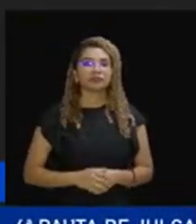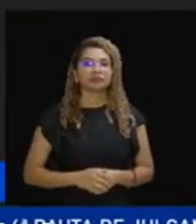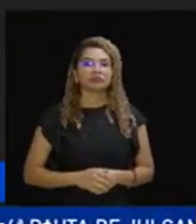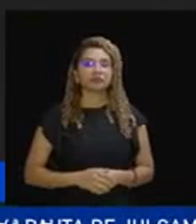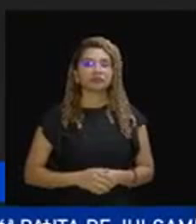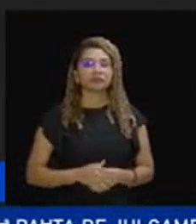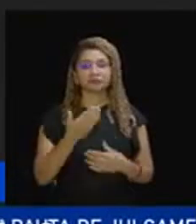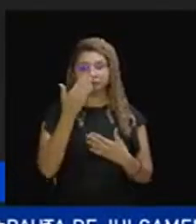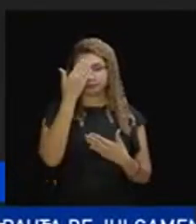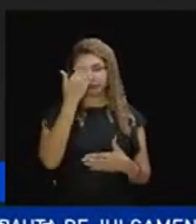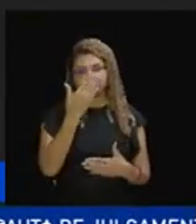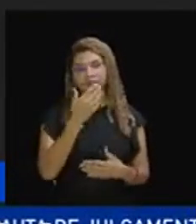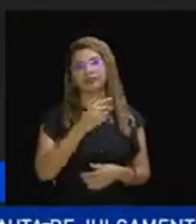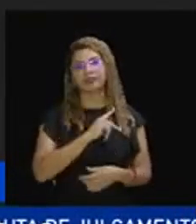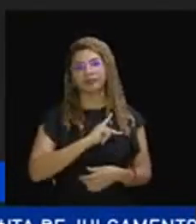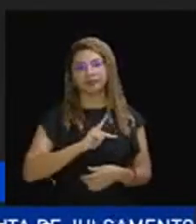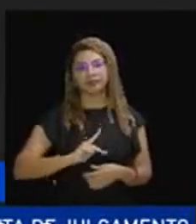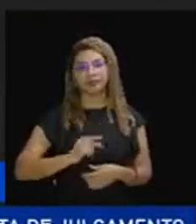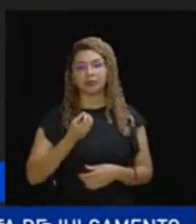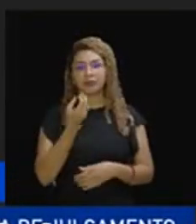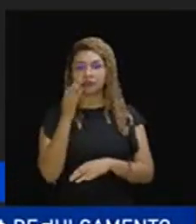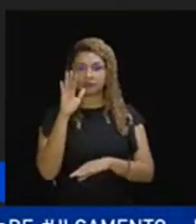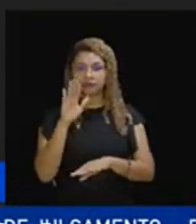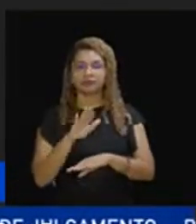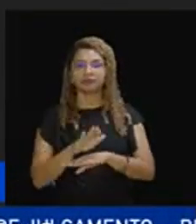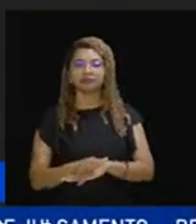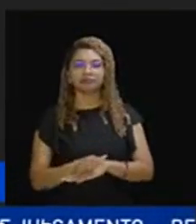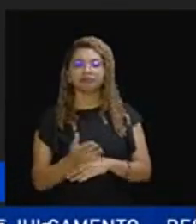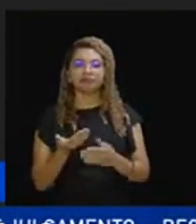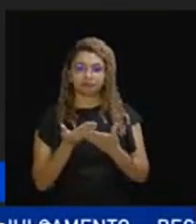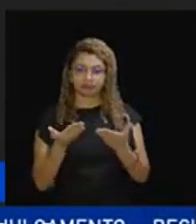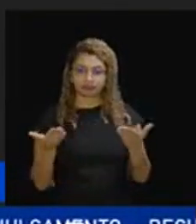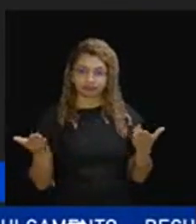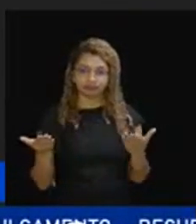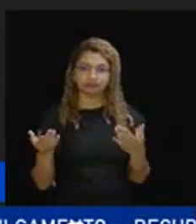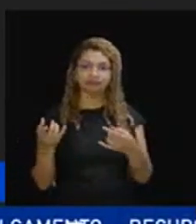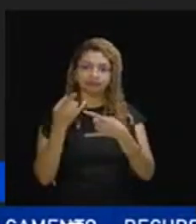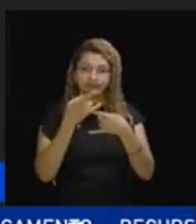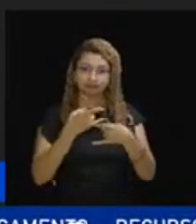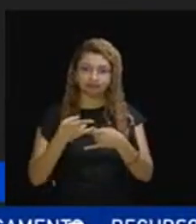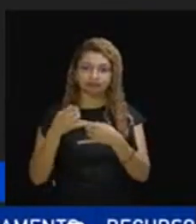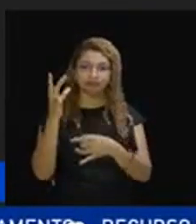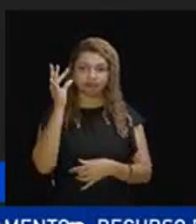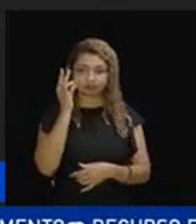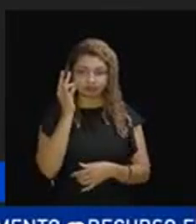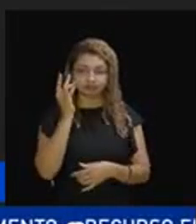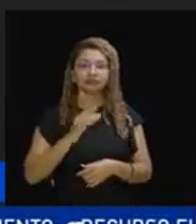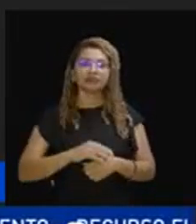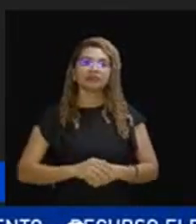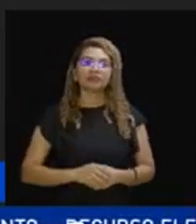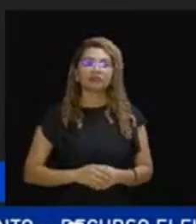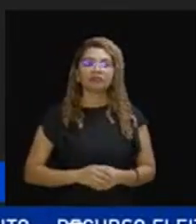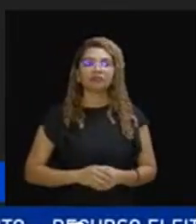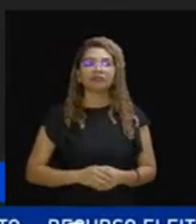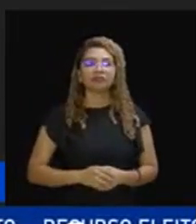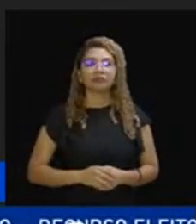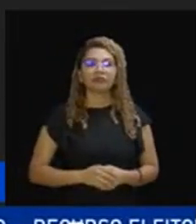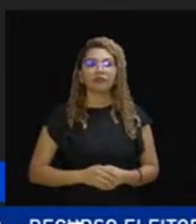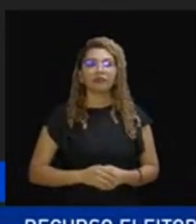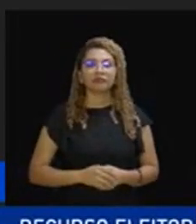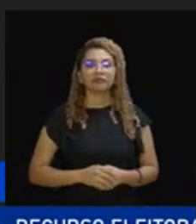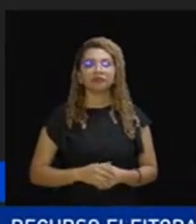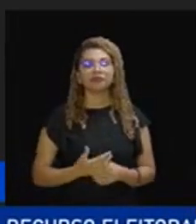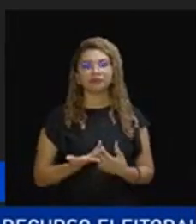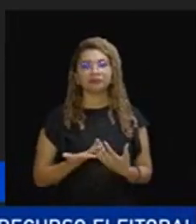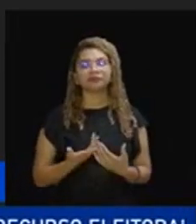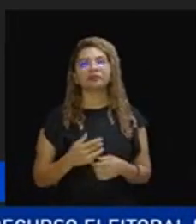E ambiente Obrigada, virtual, a presidente. advogada Boa Adriele Lima. tarde. Boa tarde, nobres jogadores, todos presentes. Ela é branca, de cabelos Eu castanhos